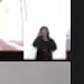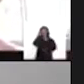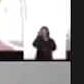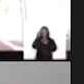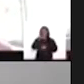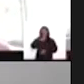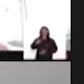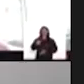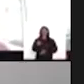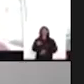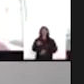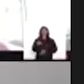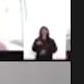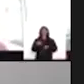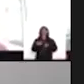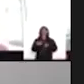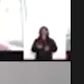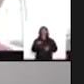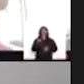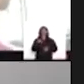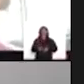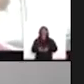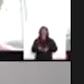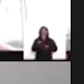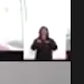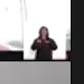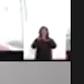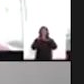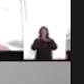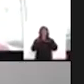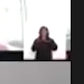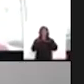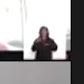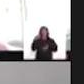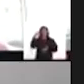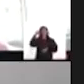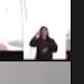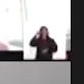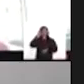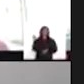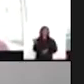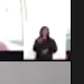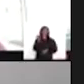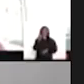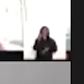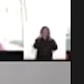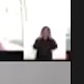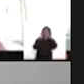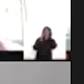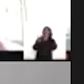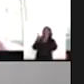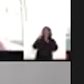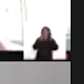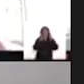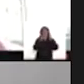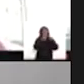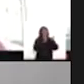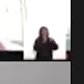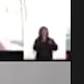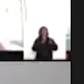diligência, né? As Secretarias de Saúde e de Educação, salvo engano. Então, eu faço essa questão de ordem para saber, afinal